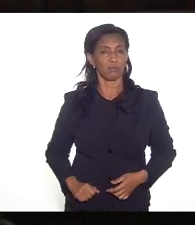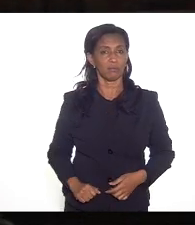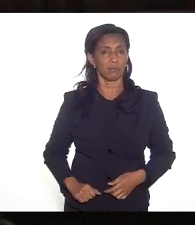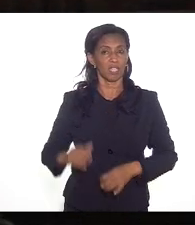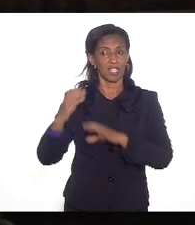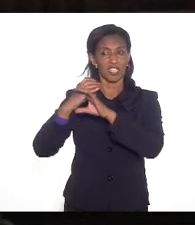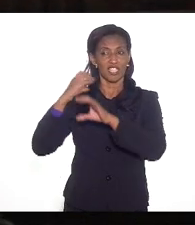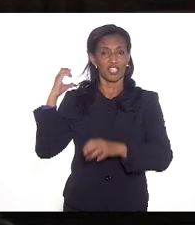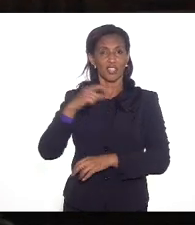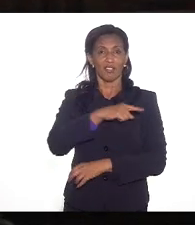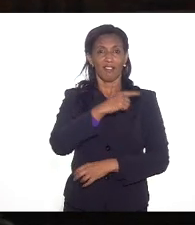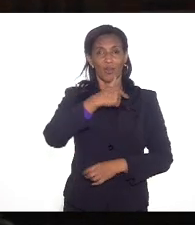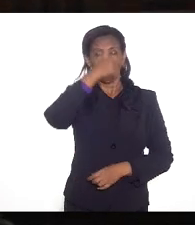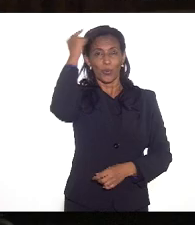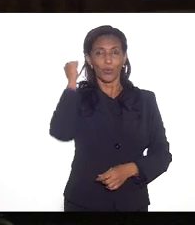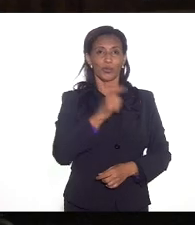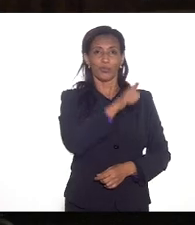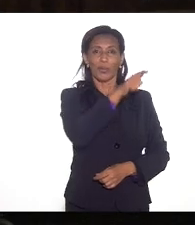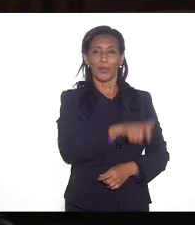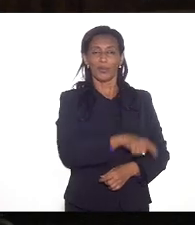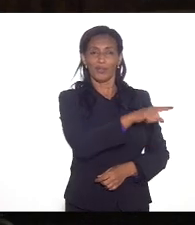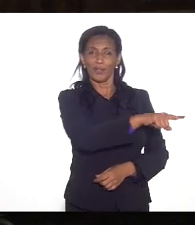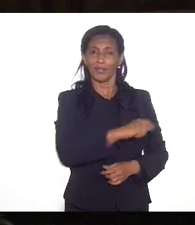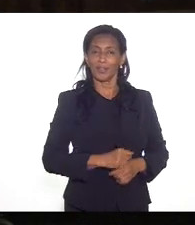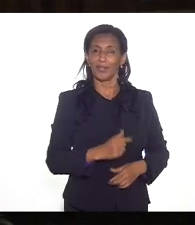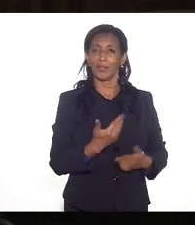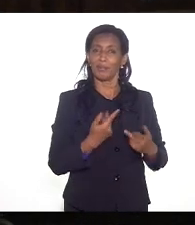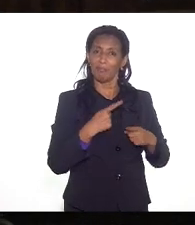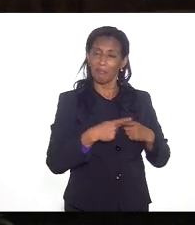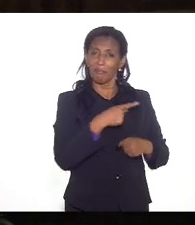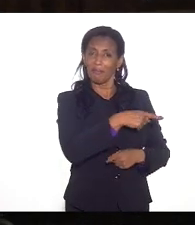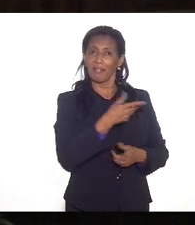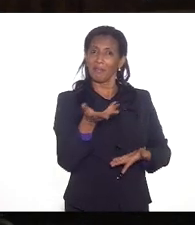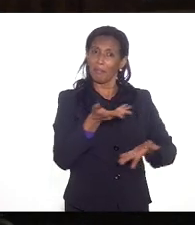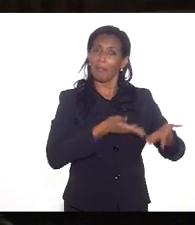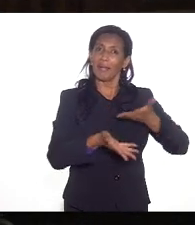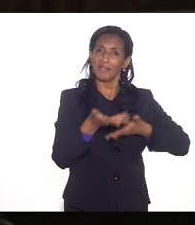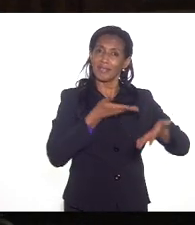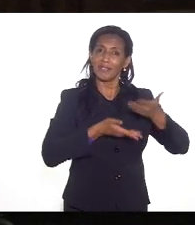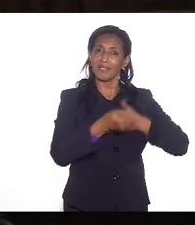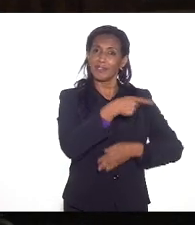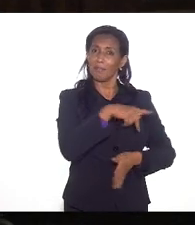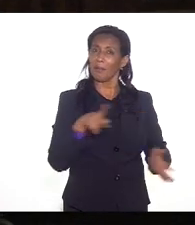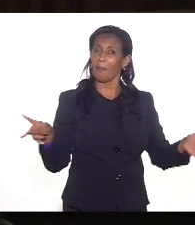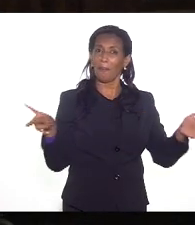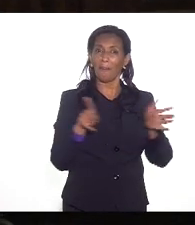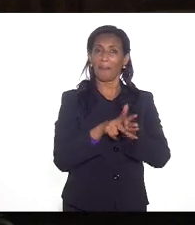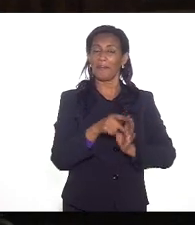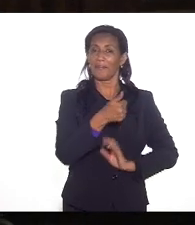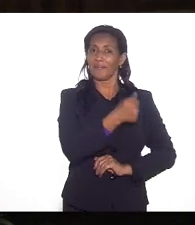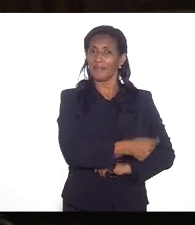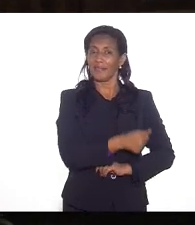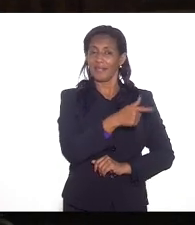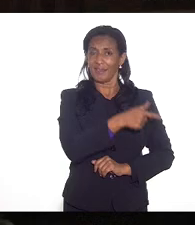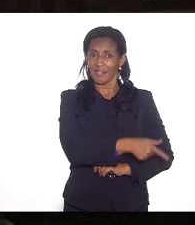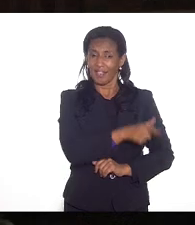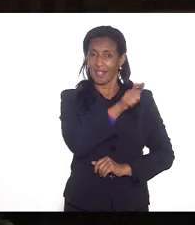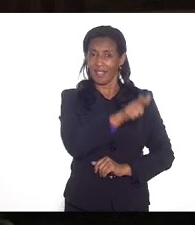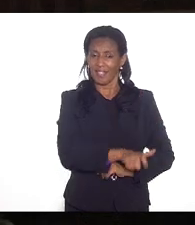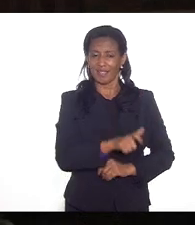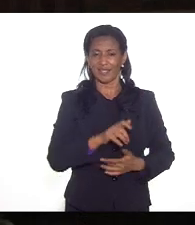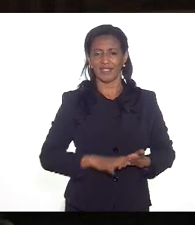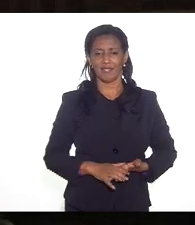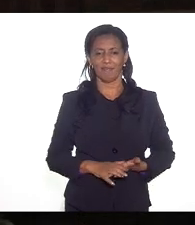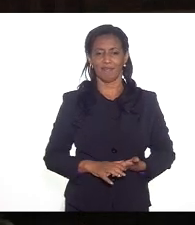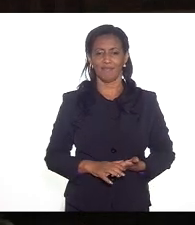esse Engenheiro é o Luiz Paulo Corrêa da Rocha que portanto teve uma participação protagonista nesta que ama a